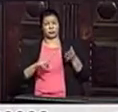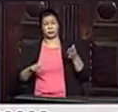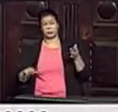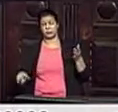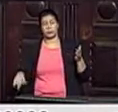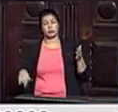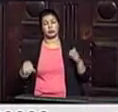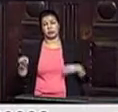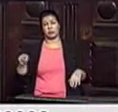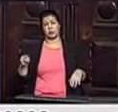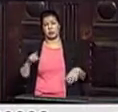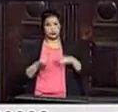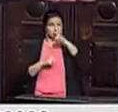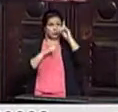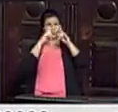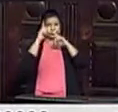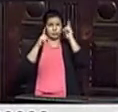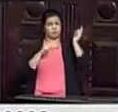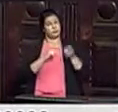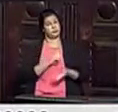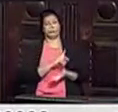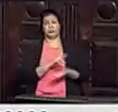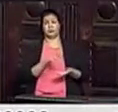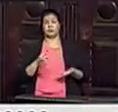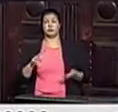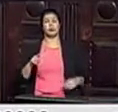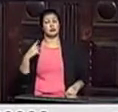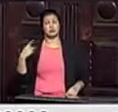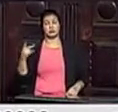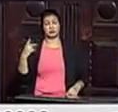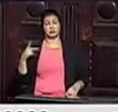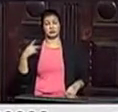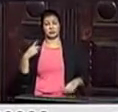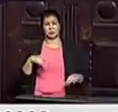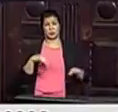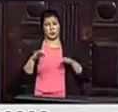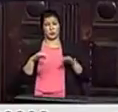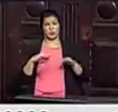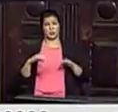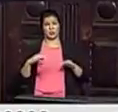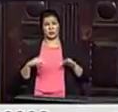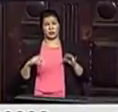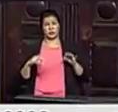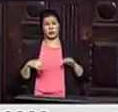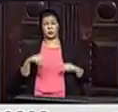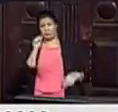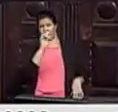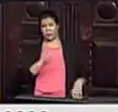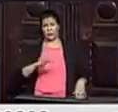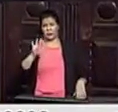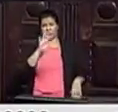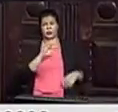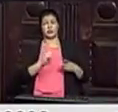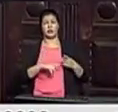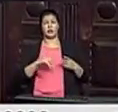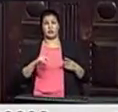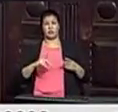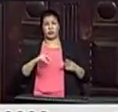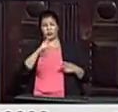seu conhecimento, a sua capacidade oratória, o seu projeto para o país, a sua